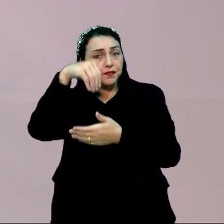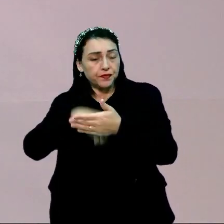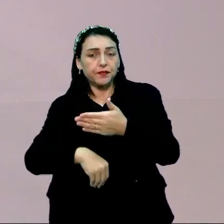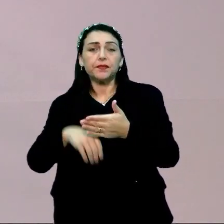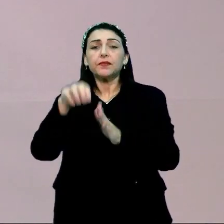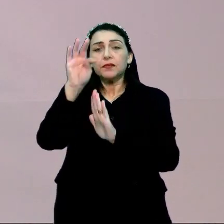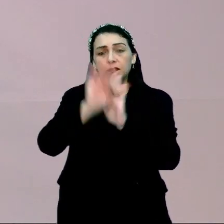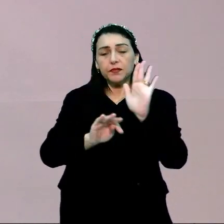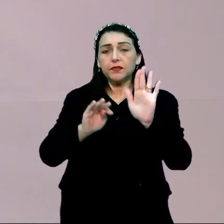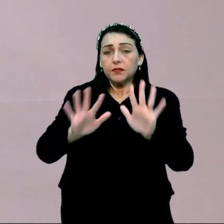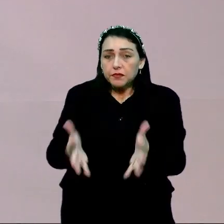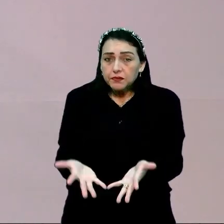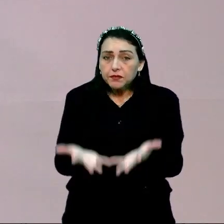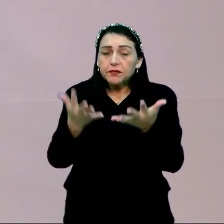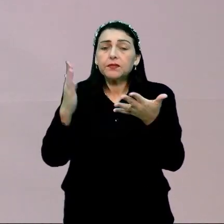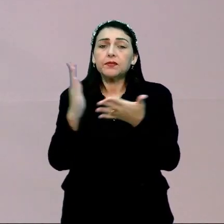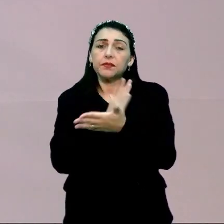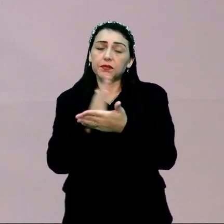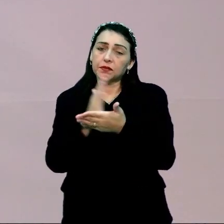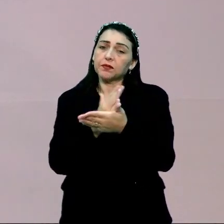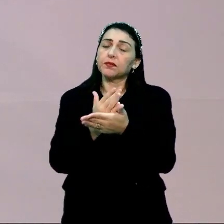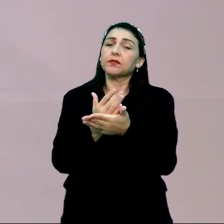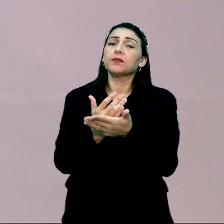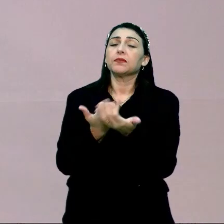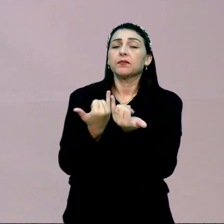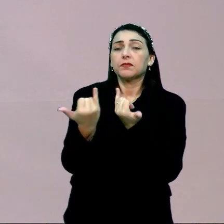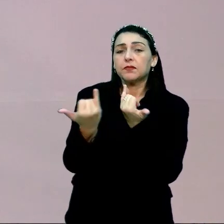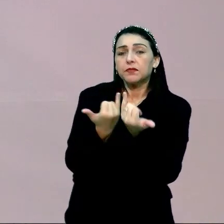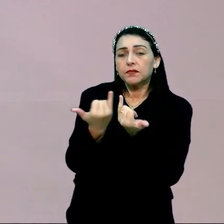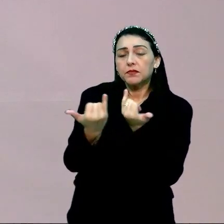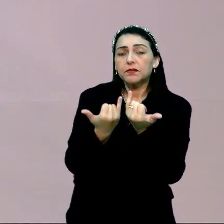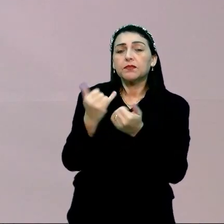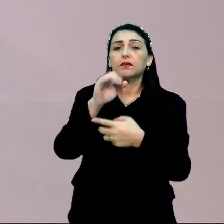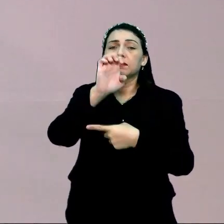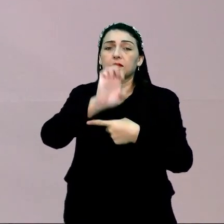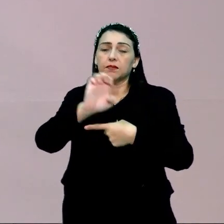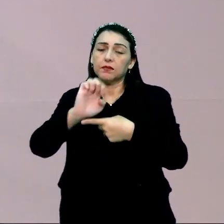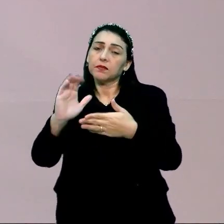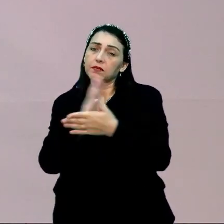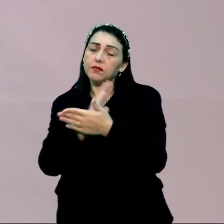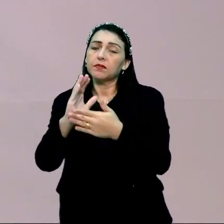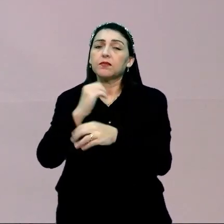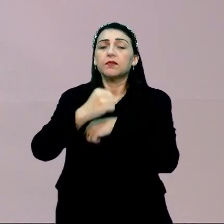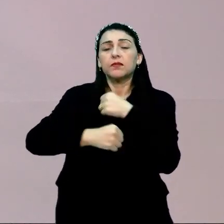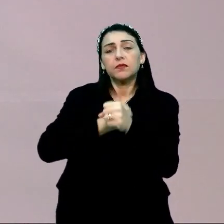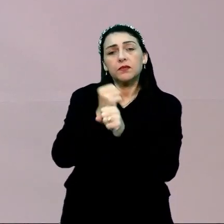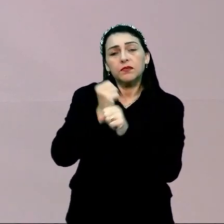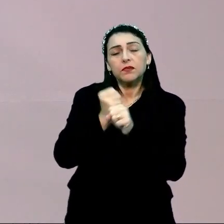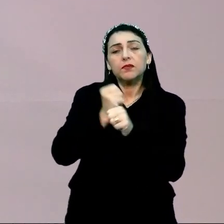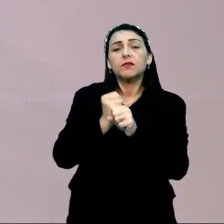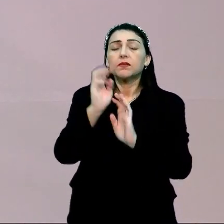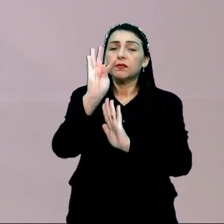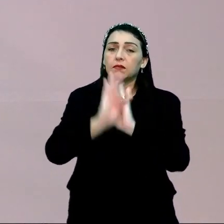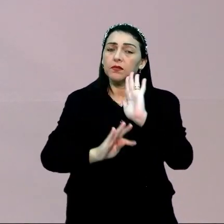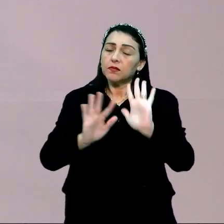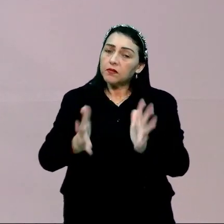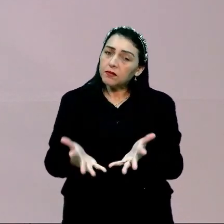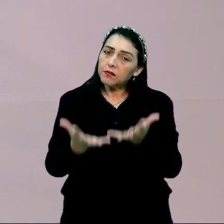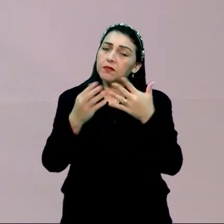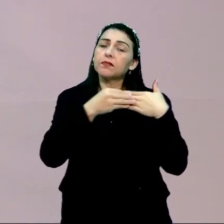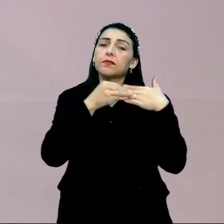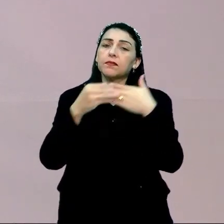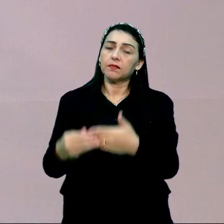textos motivadores alguns dados estatísticos em alguns anos, né? Os textos motivadores, eles trazem